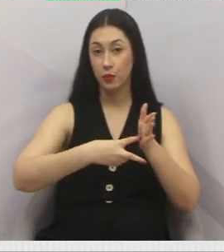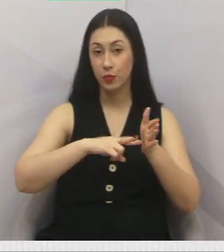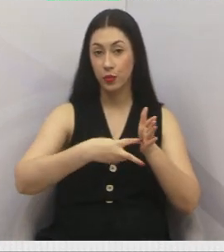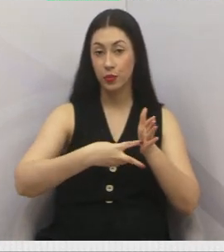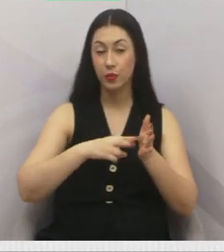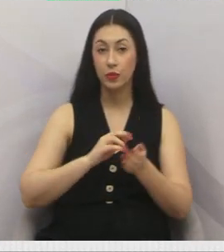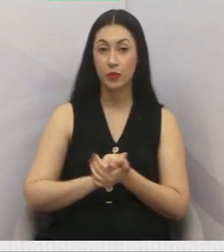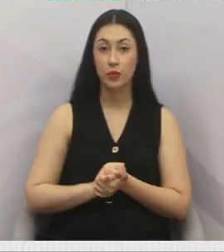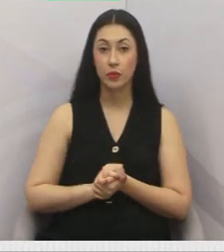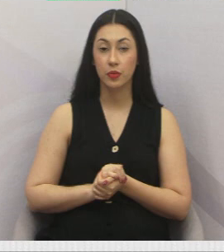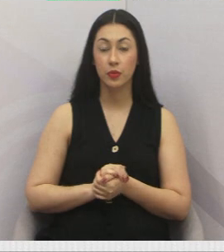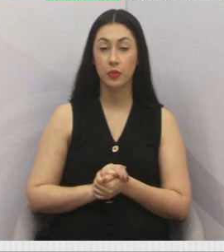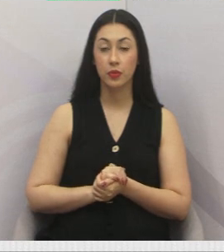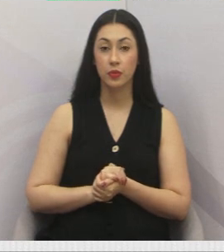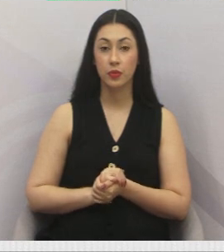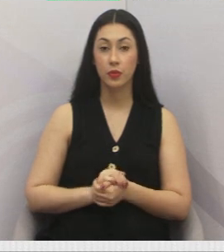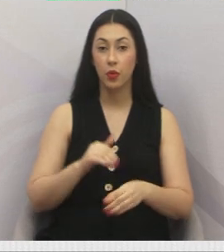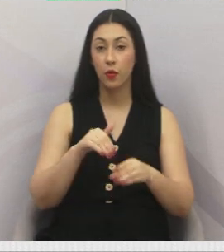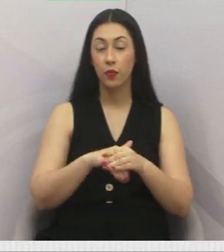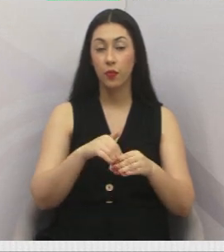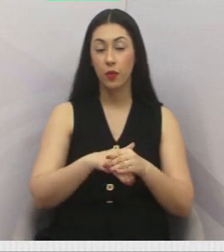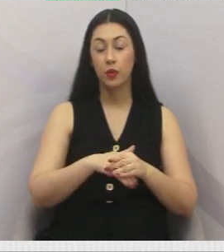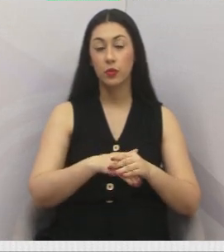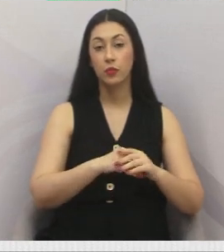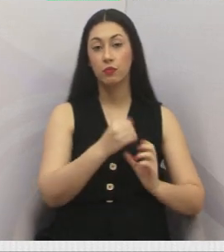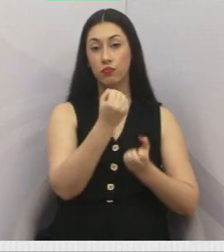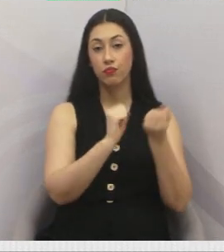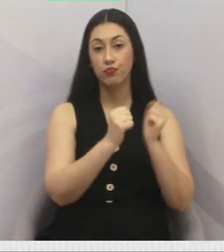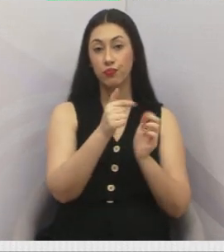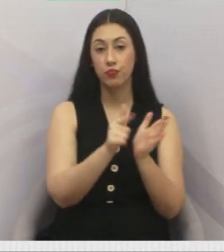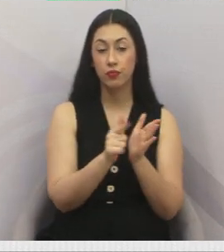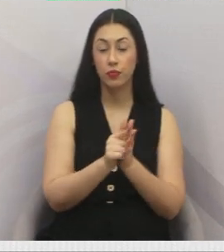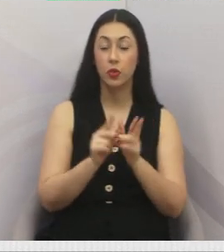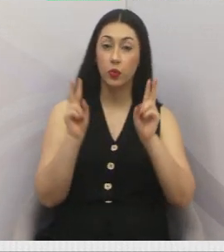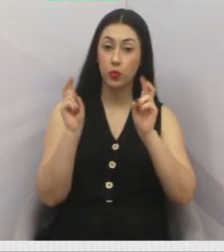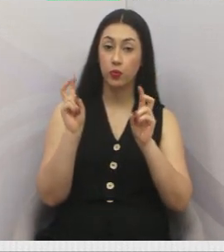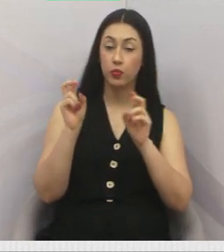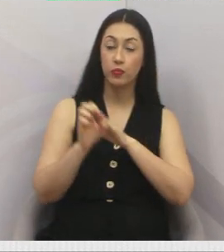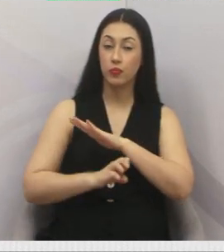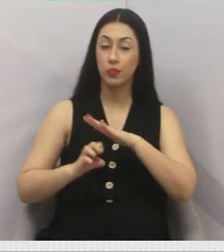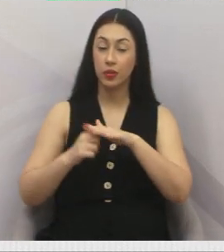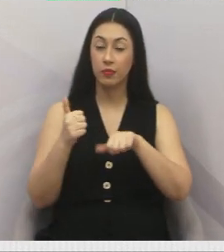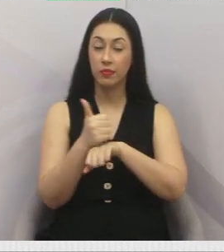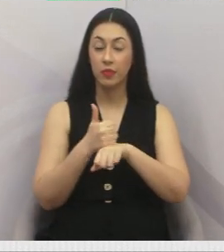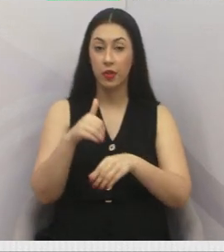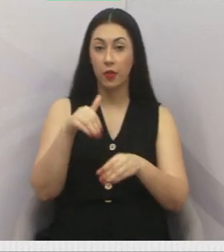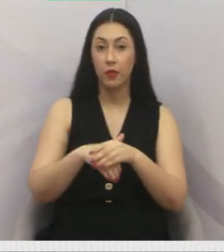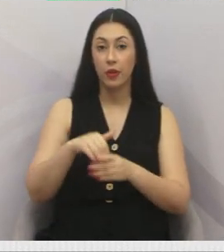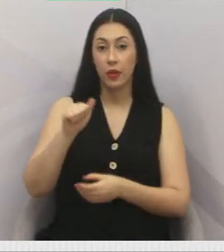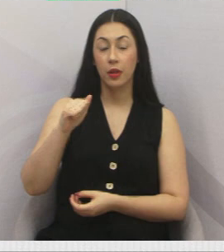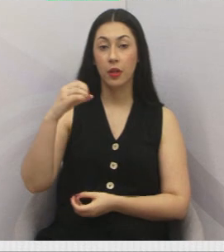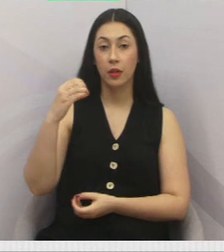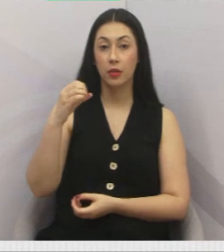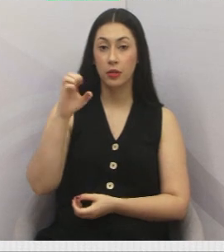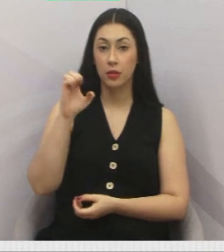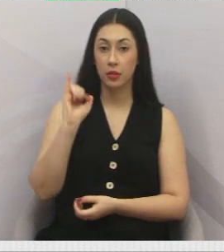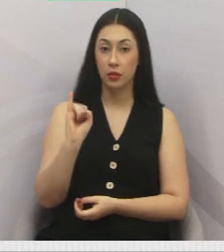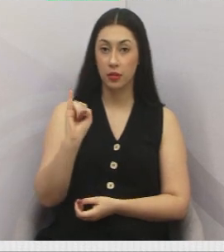sindical, um voto para Sindicatos Papeleiros. Segmento empresas ou entidades profissionais, um voto para a ACI